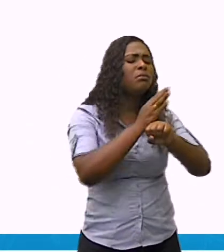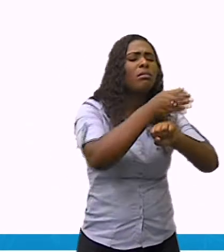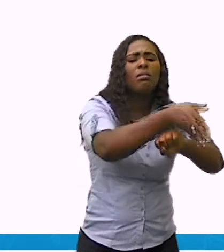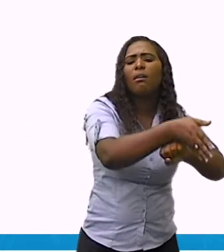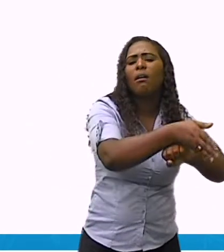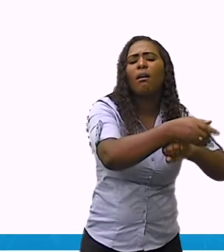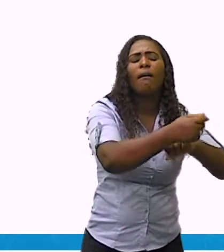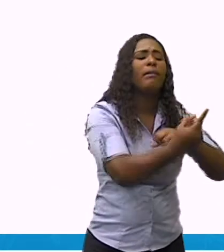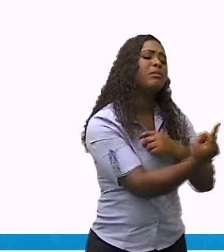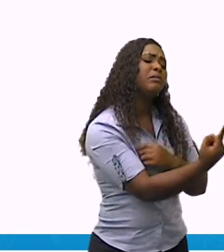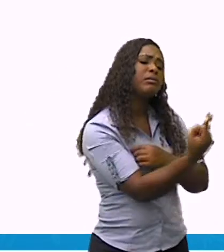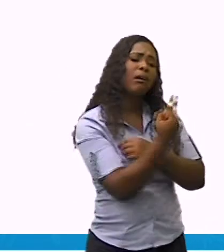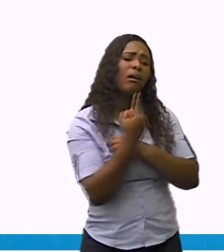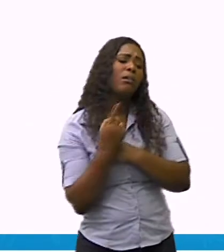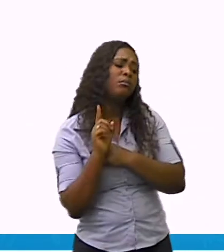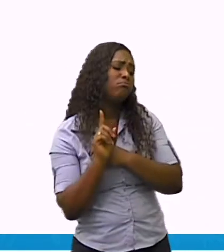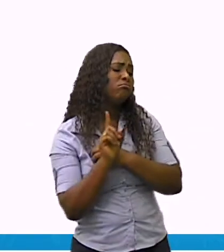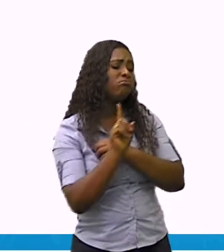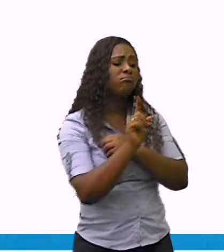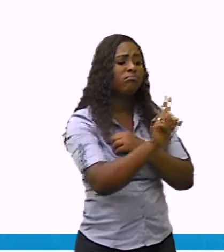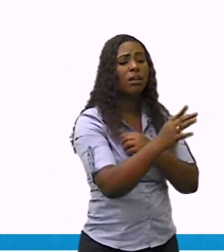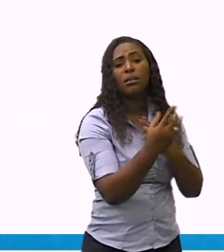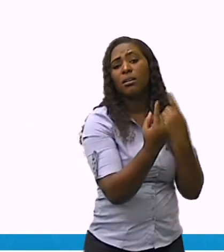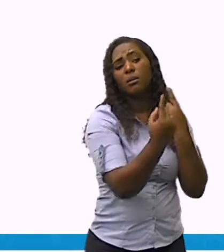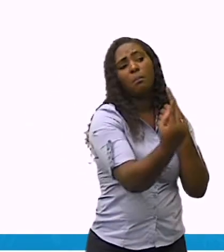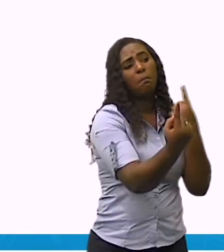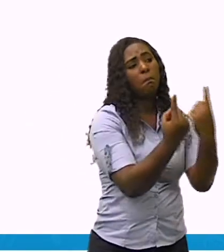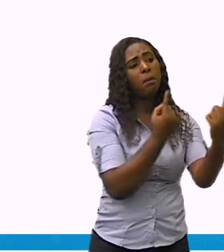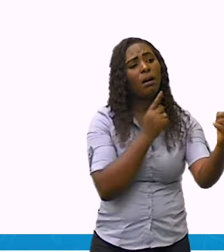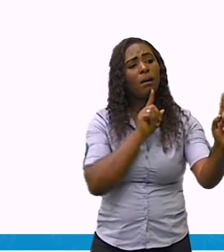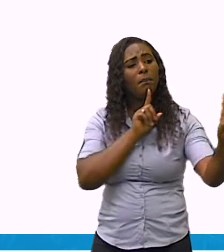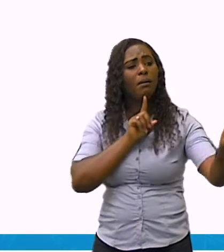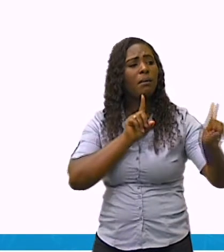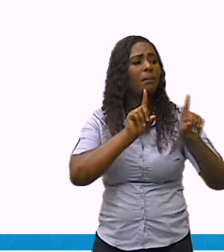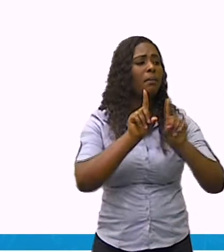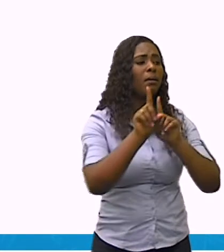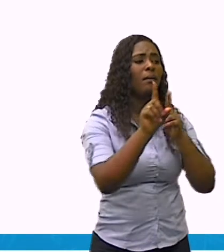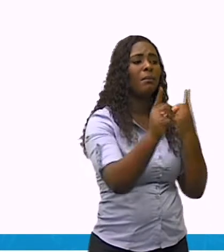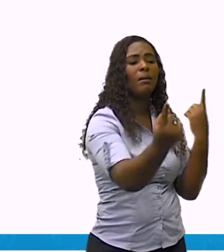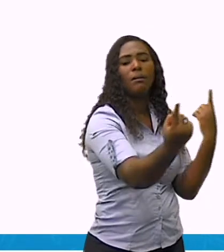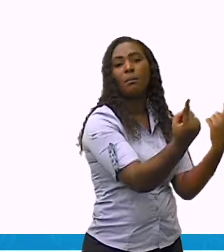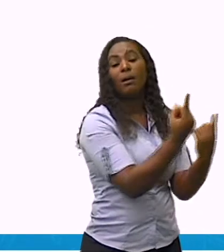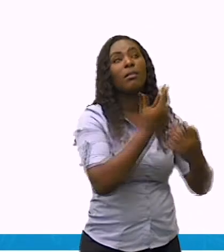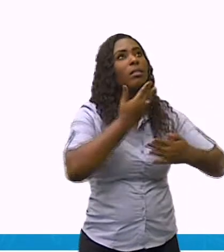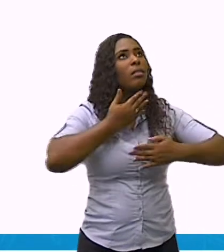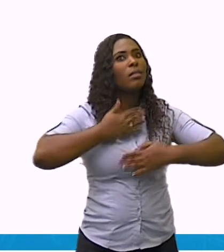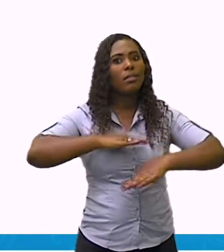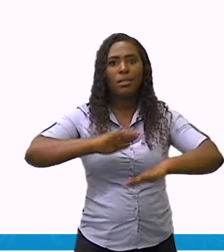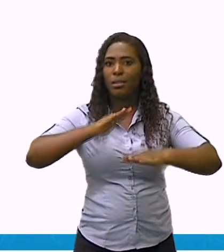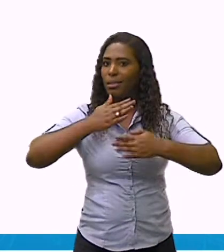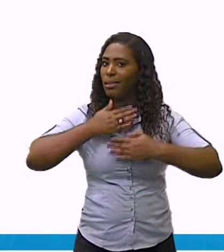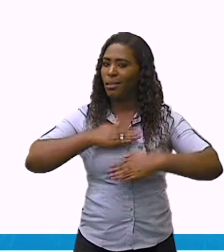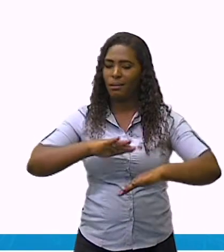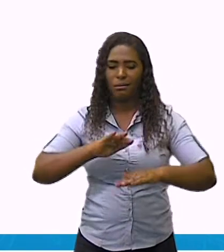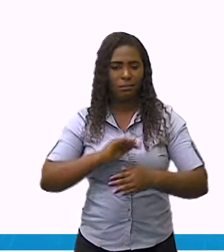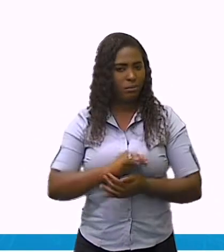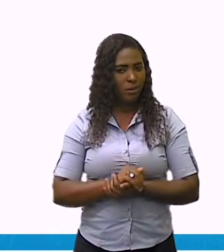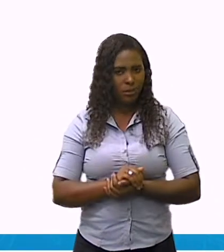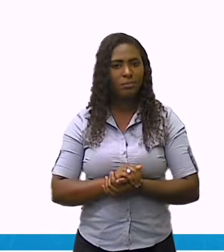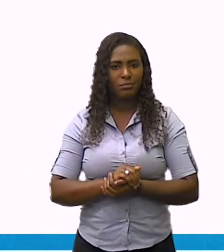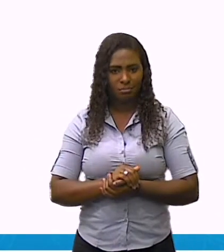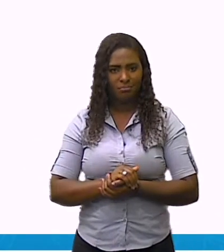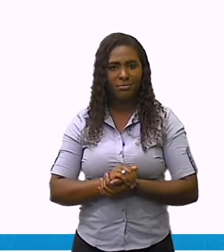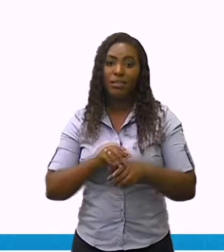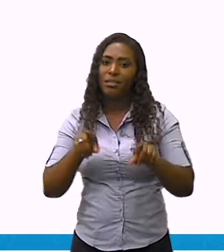seja, percorrer os ambientes, circular por vias e avenidas, além